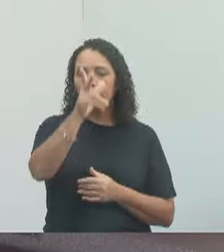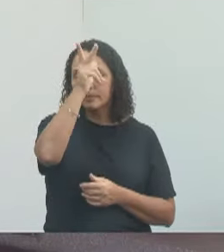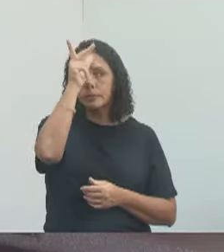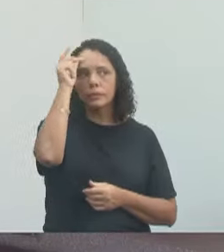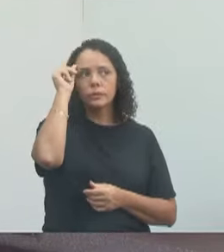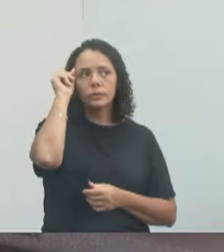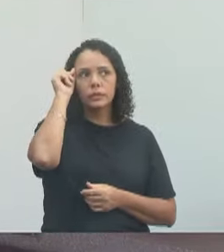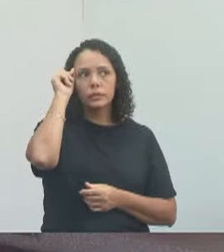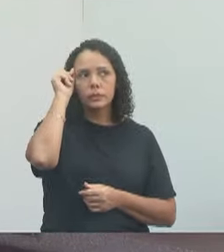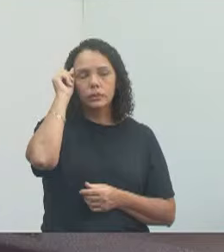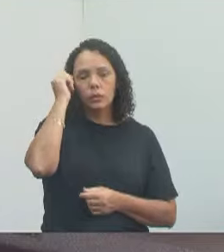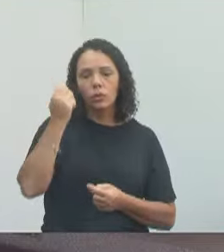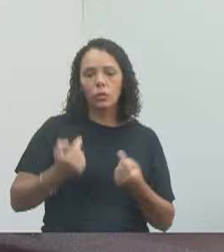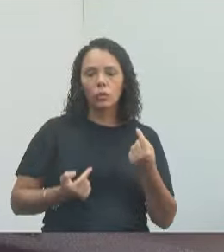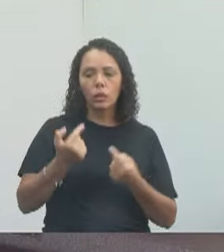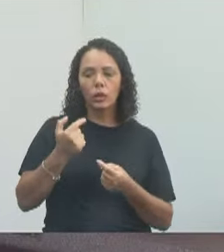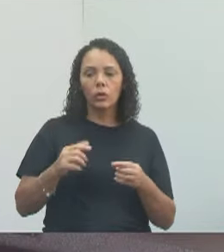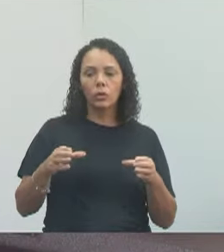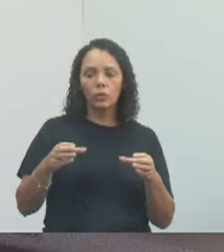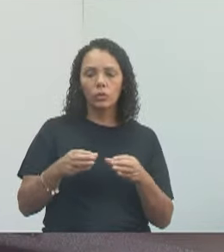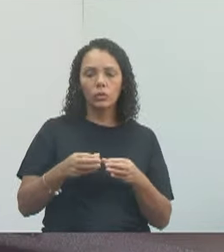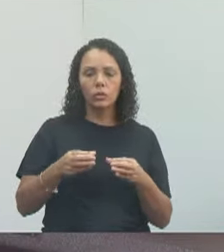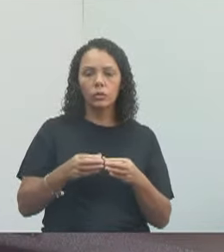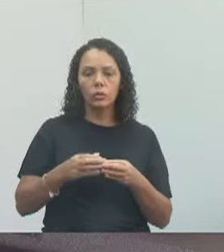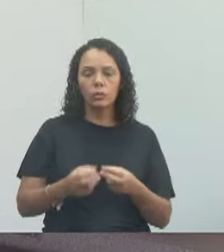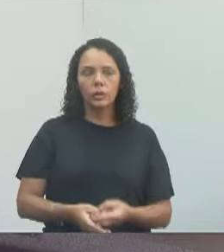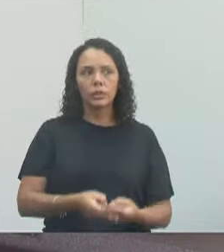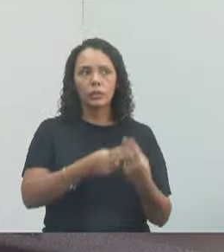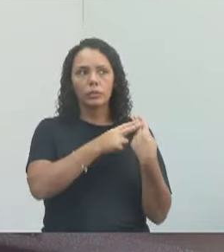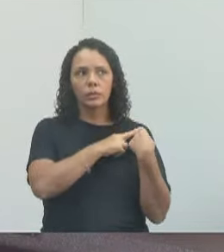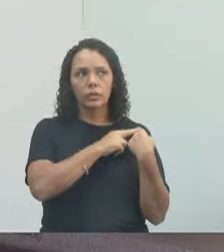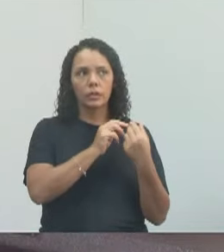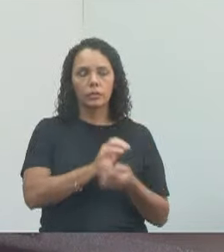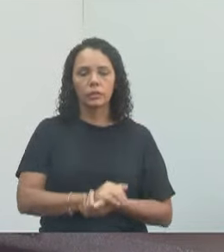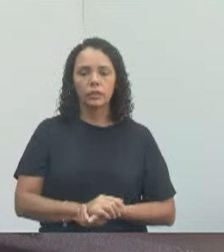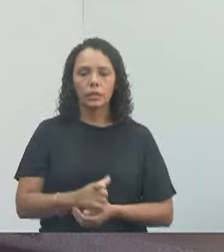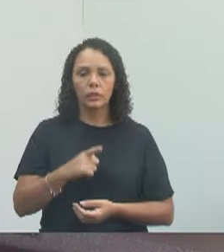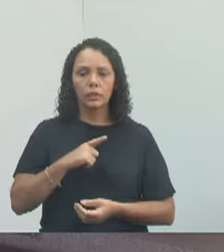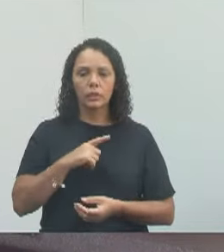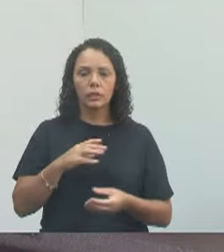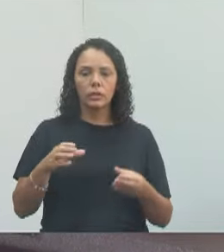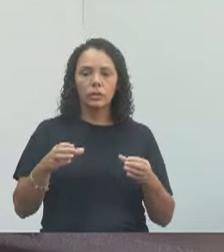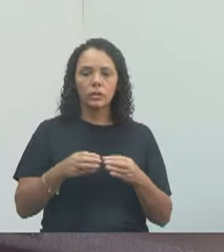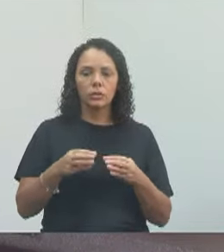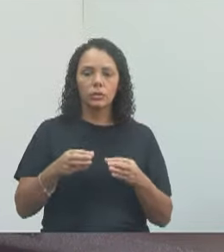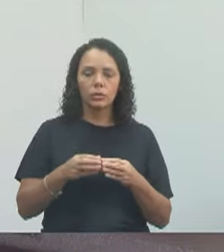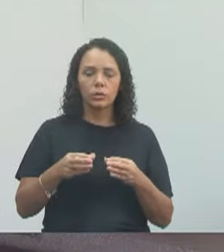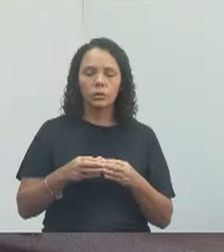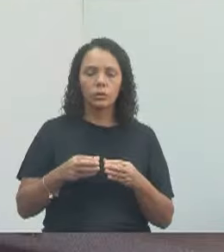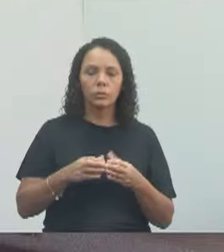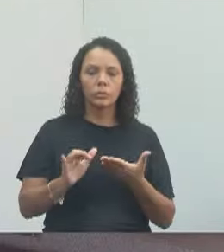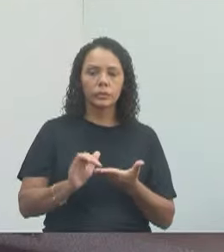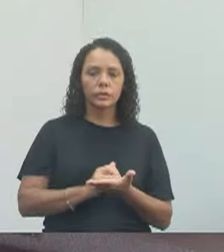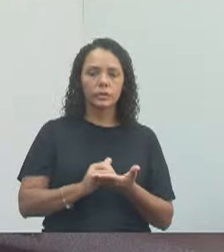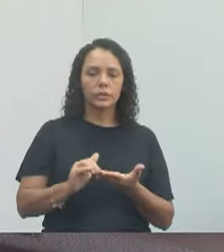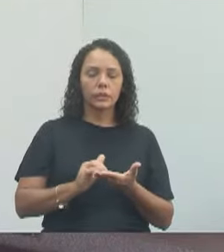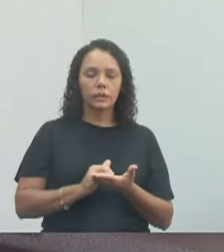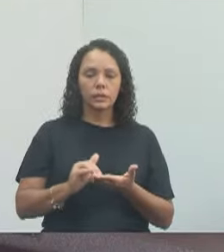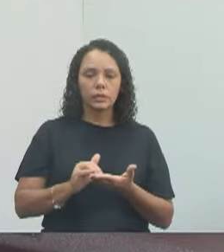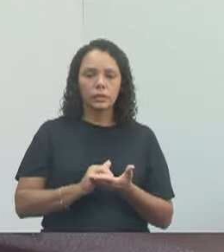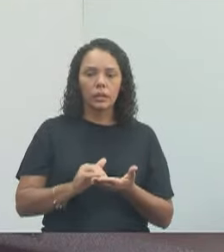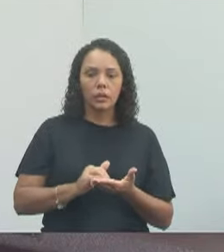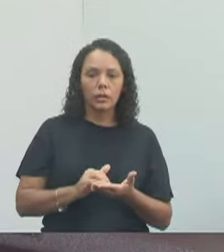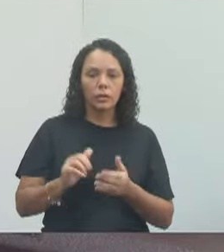qual setor ficou responsável por essa gestão a uma comissão intersecretarial que